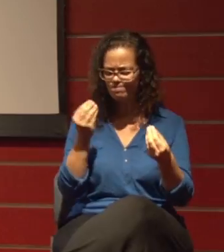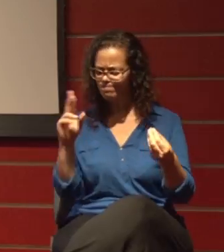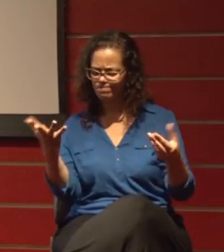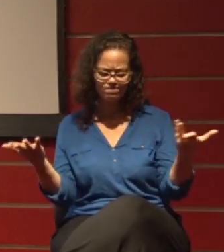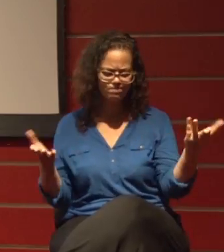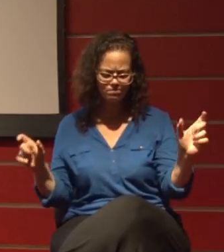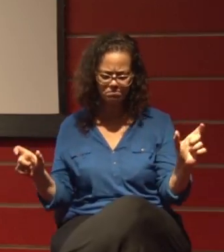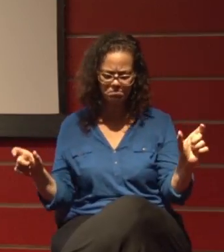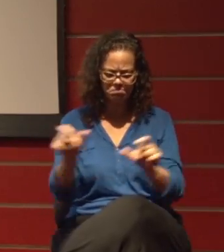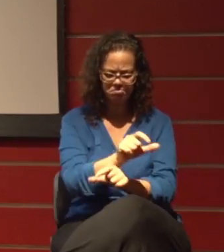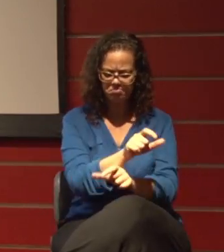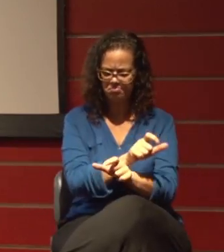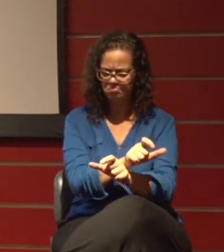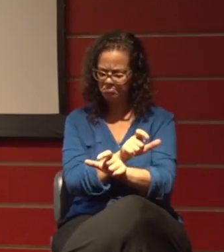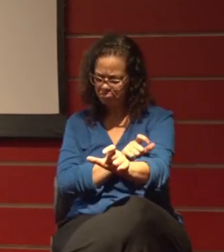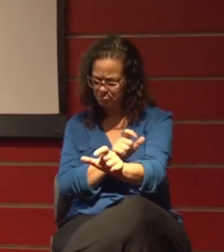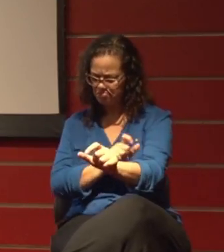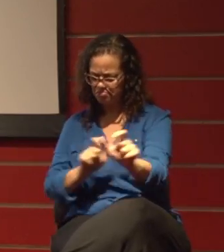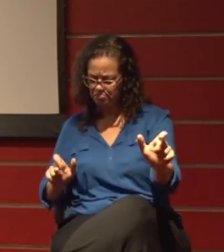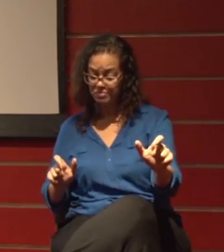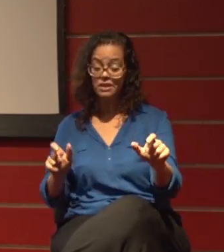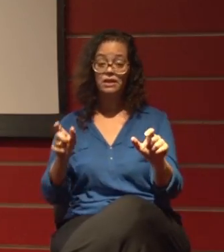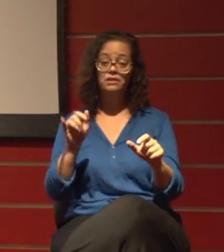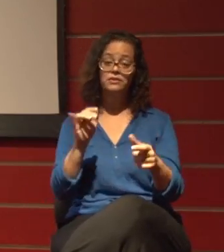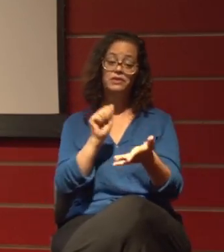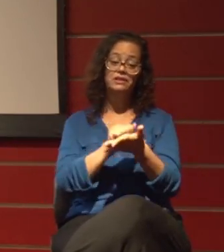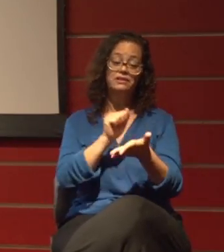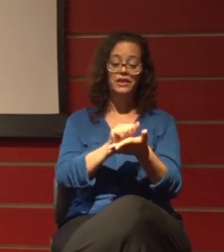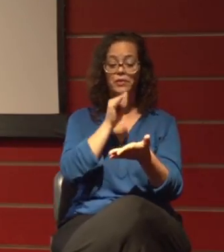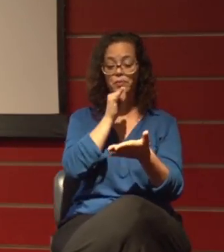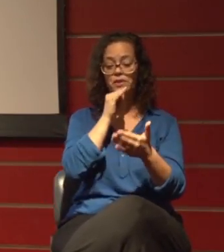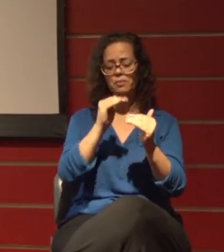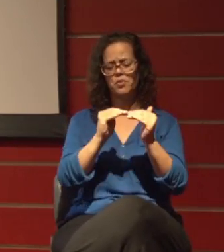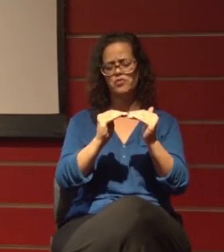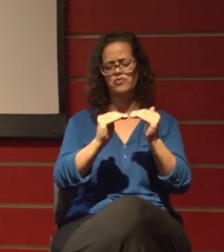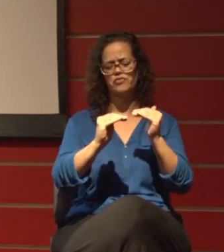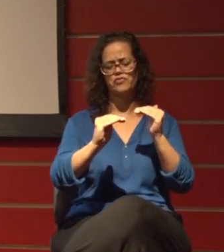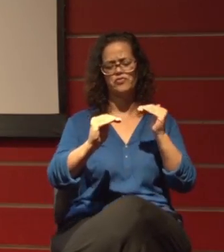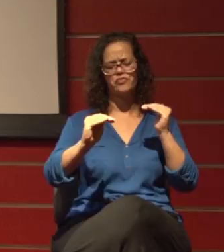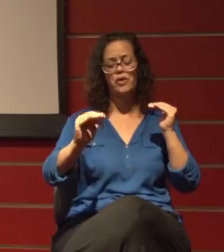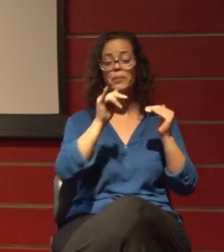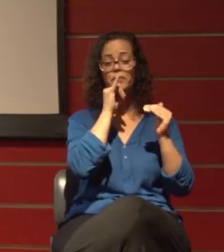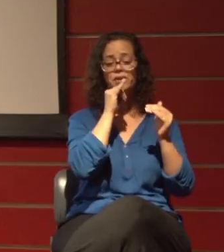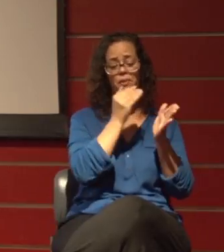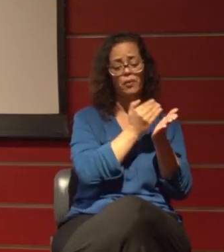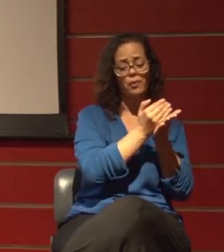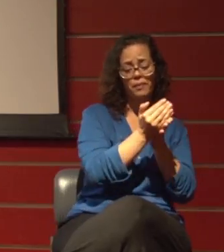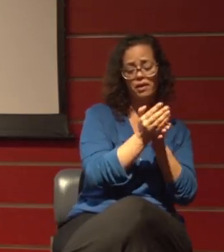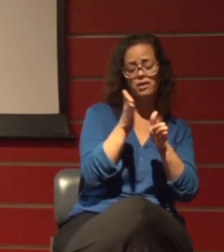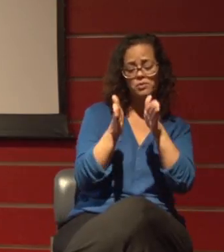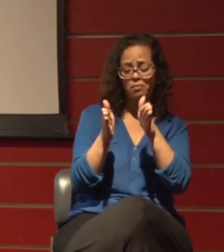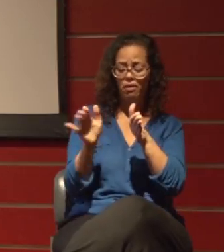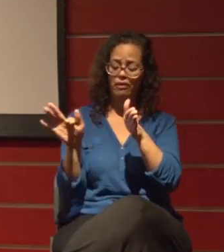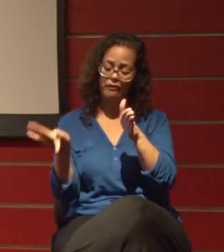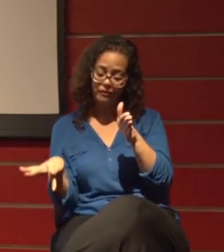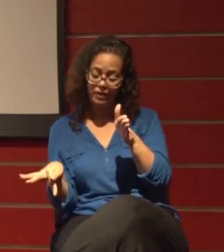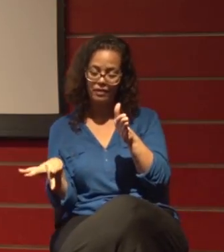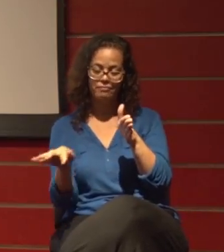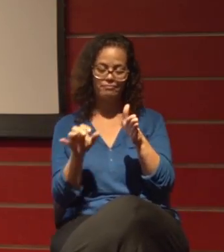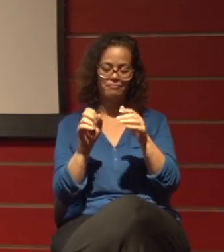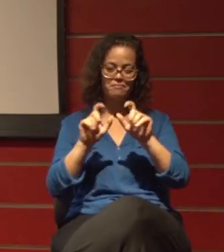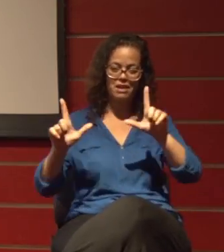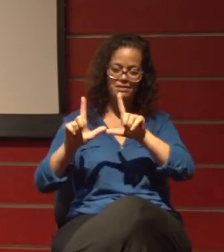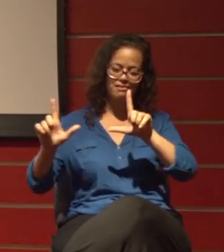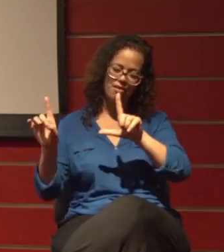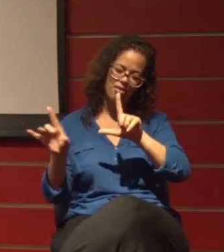pode mesmo que você escreva uma coisa linear né começo meio fim para cada para cada cena